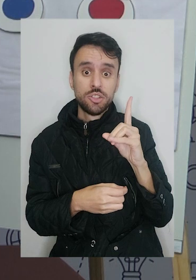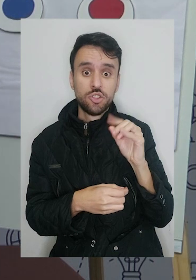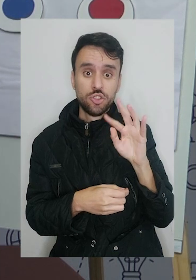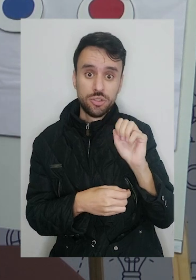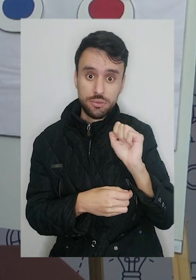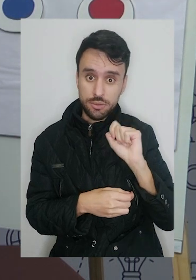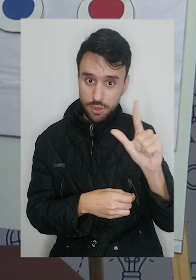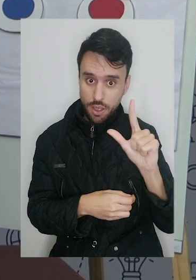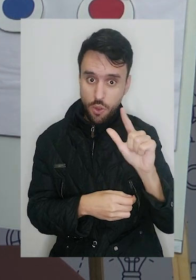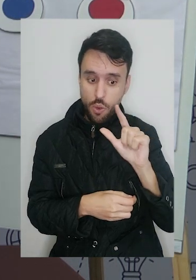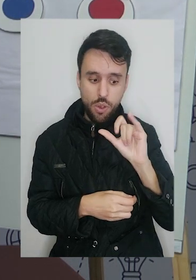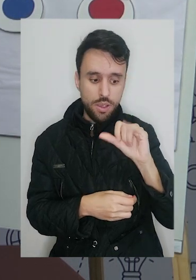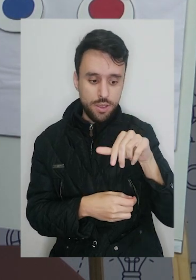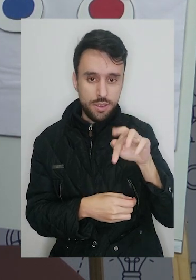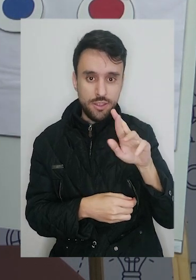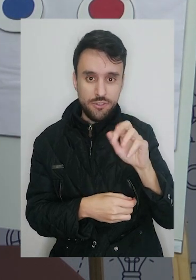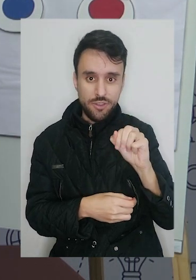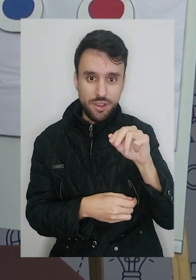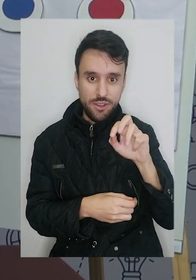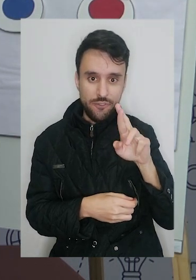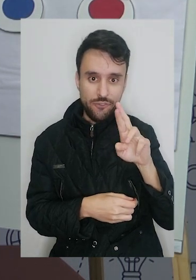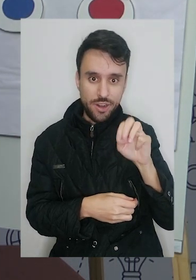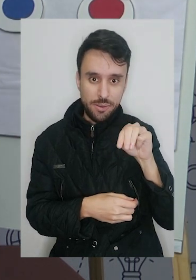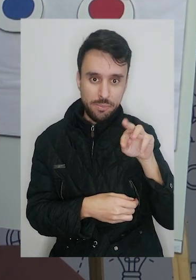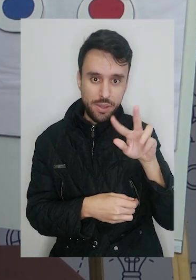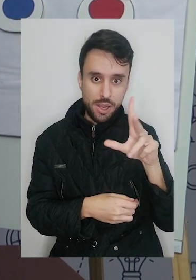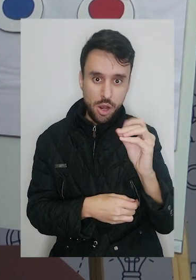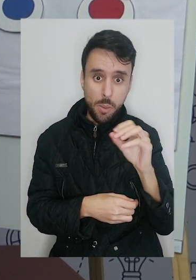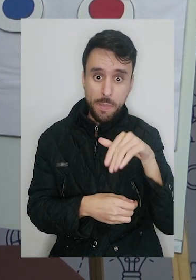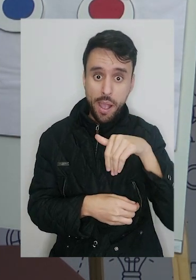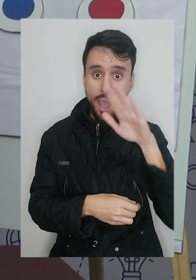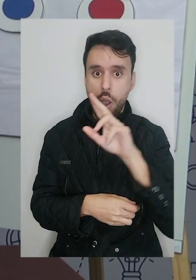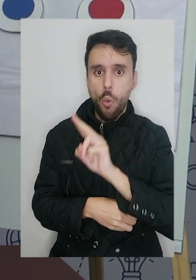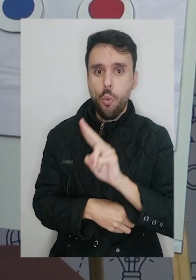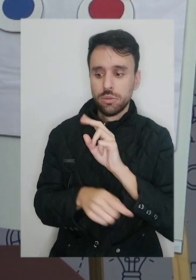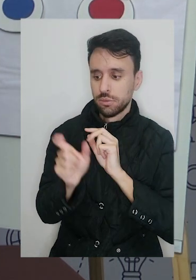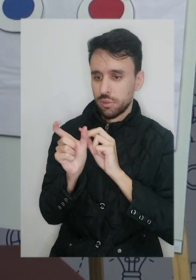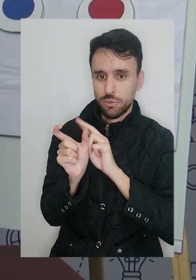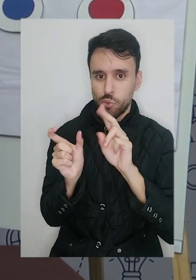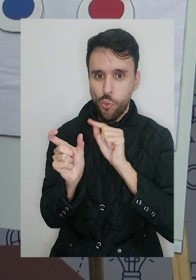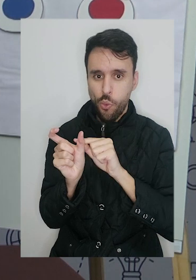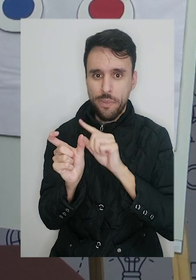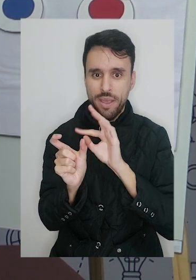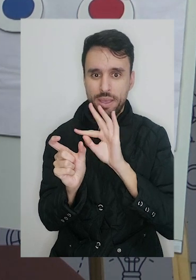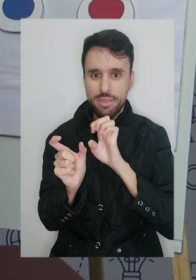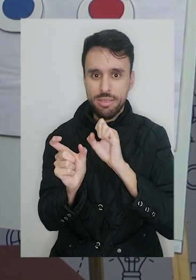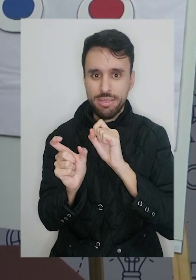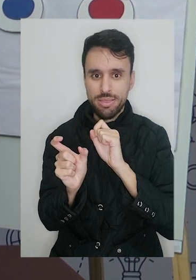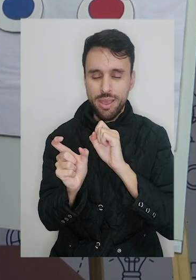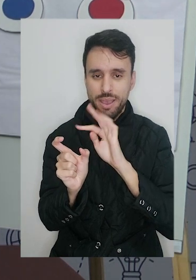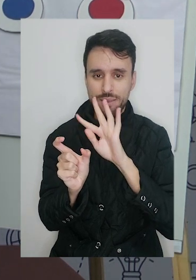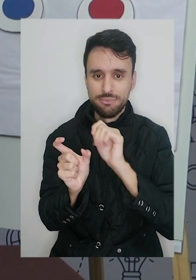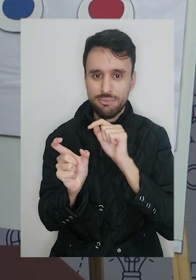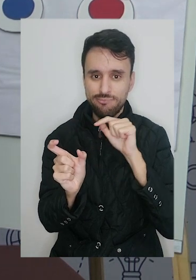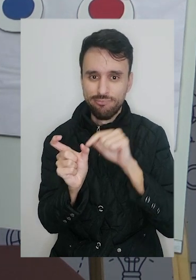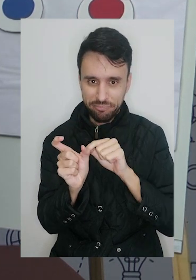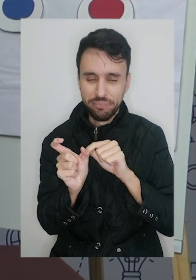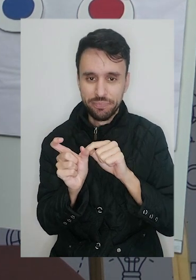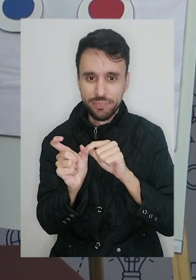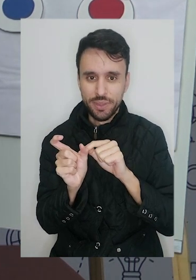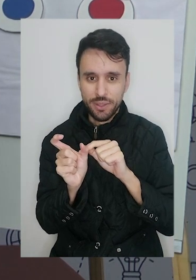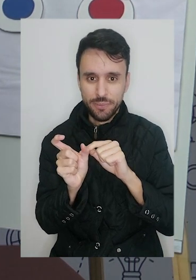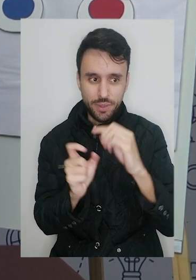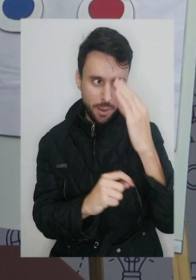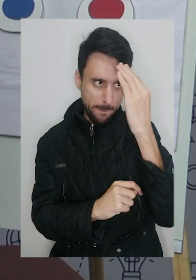infravermelho. Mas as pessoas chamam de termômetro de testa por causa da forma como a gente manuseia ele para saber a temperatura. Colocando